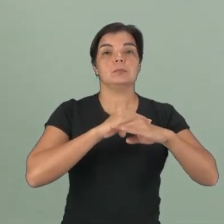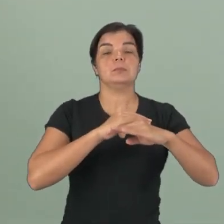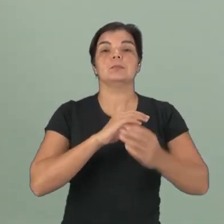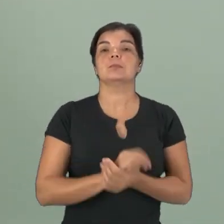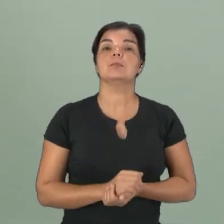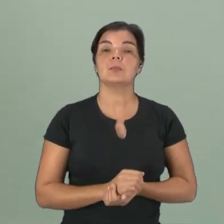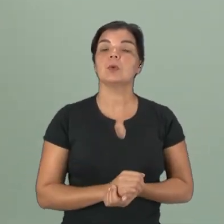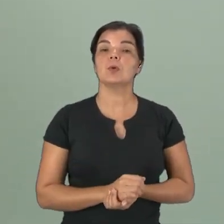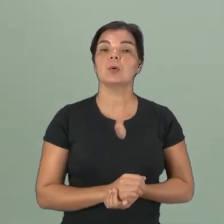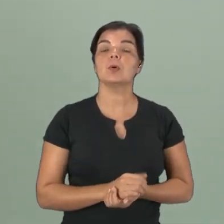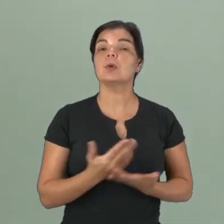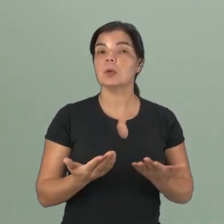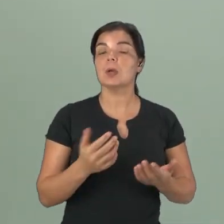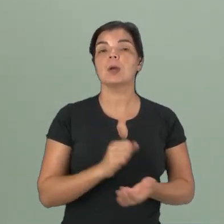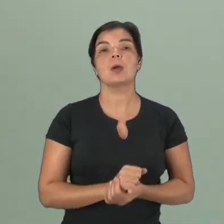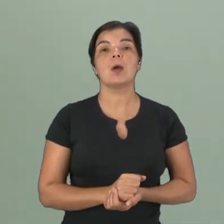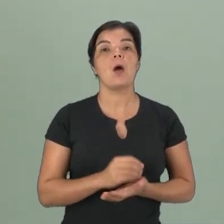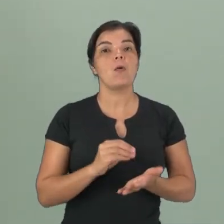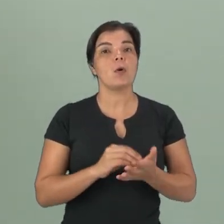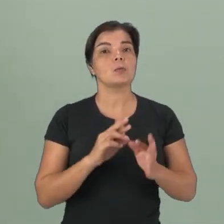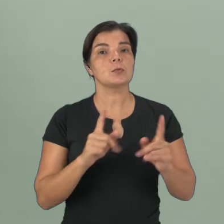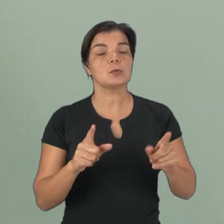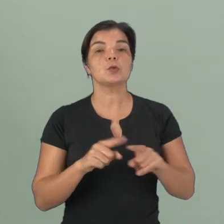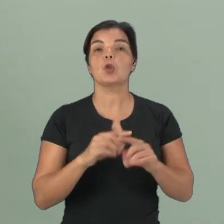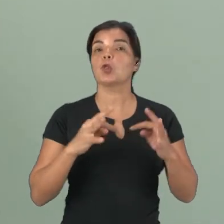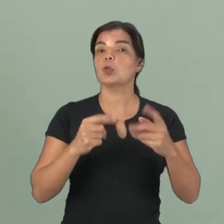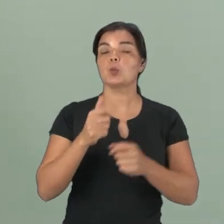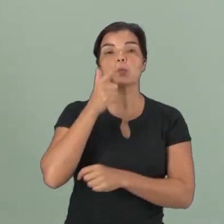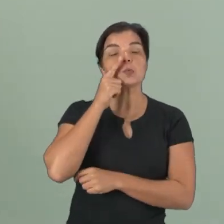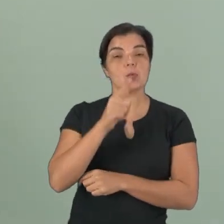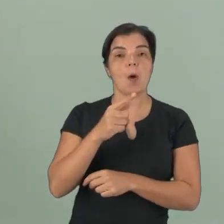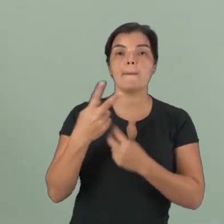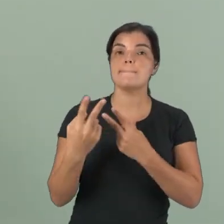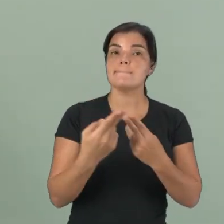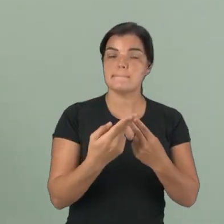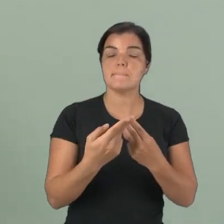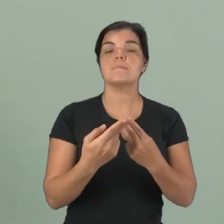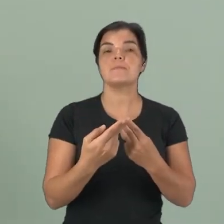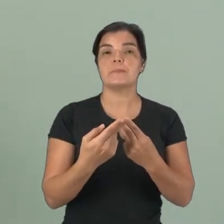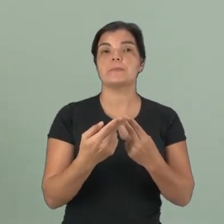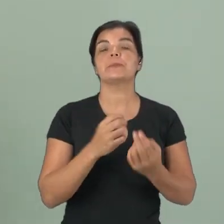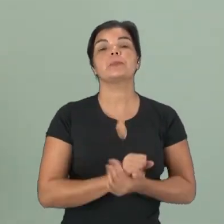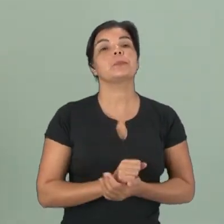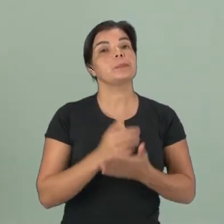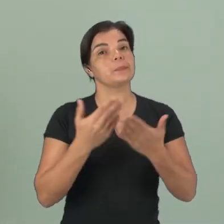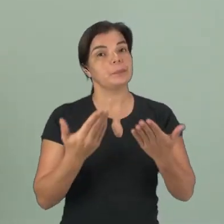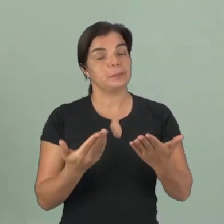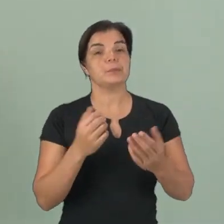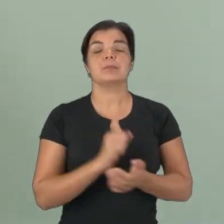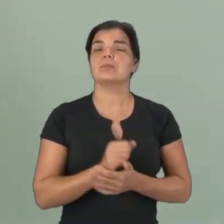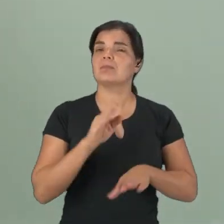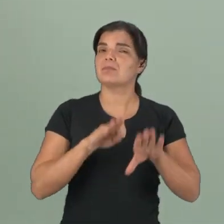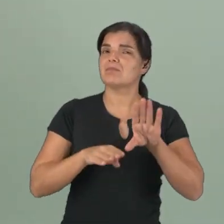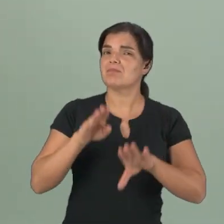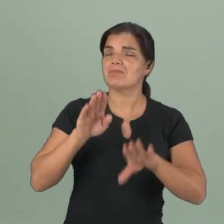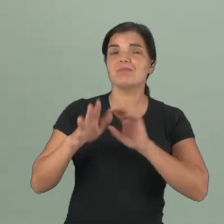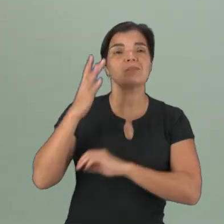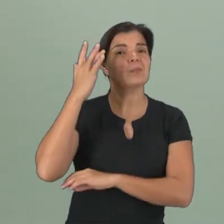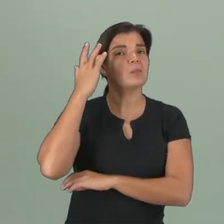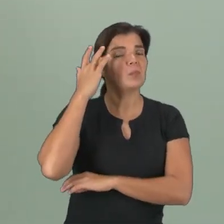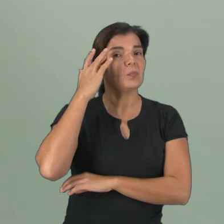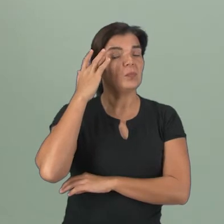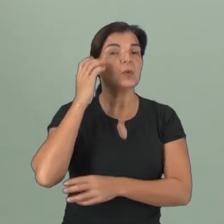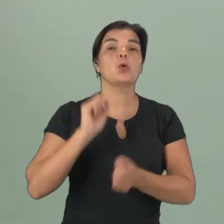de diferença, certo? É quando todos aqueles alcançam as mesmas condições. Porém, muitas vezes a gente acha